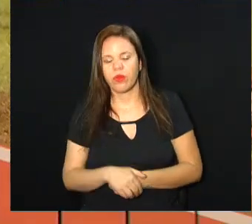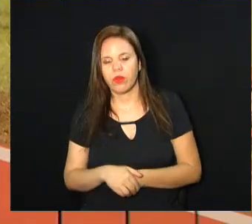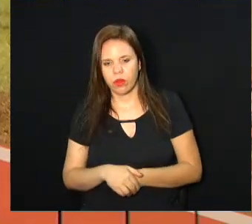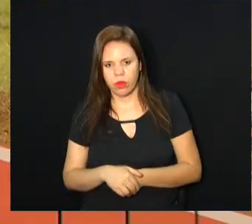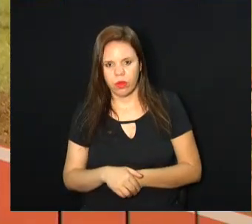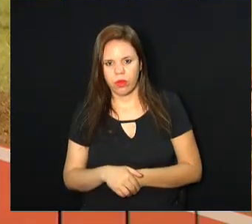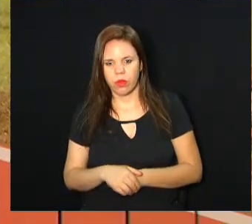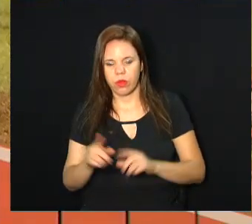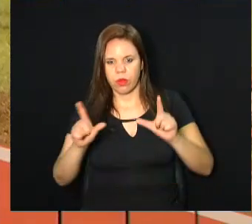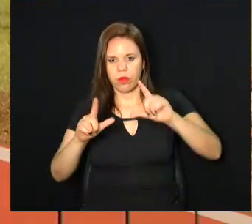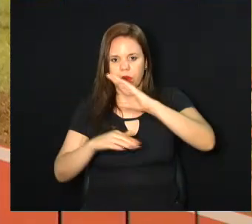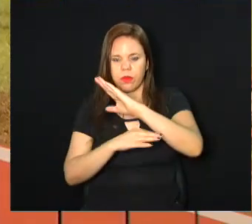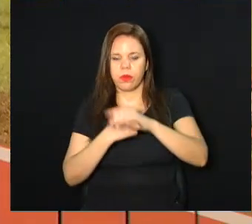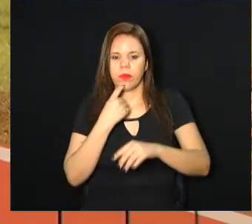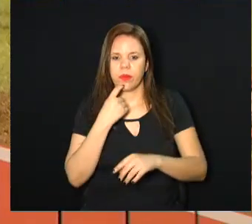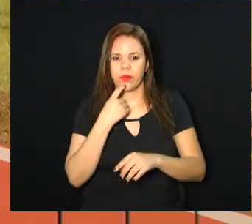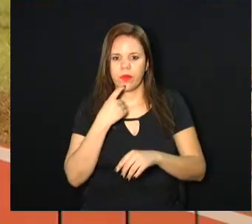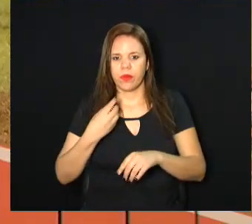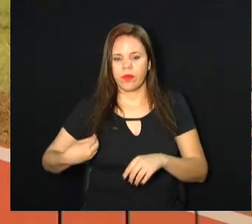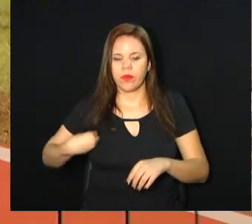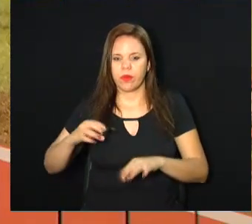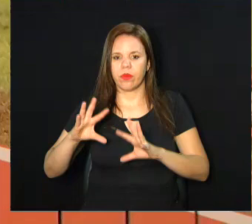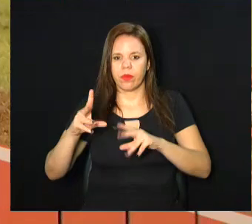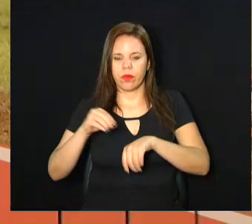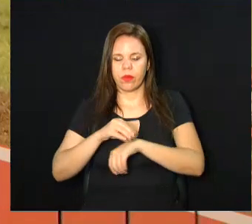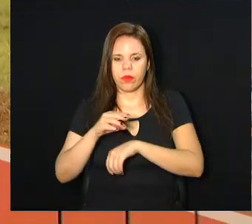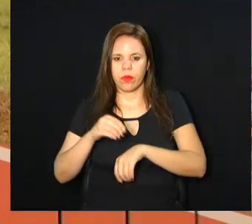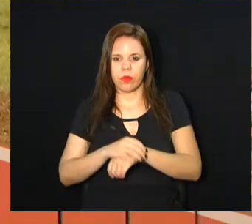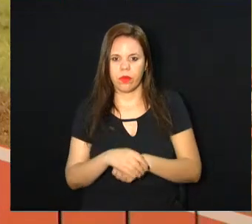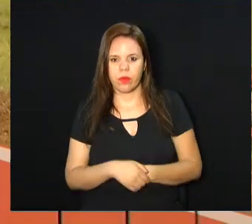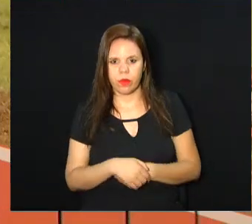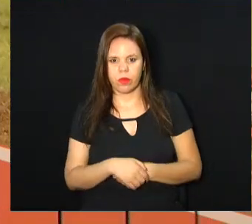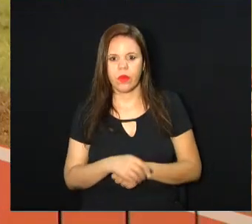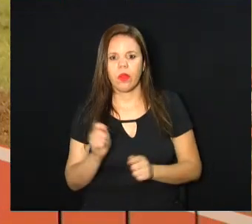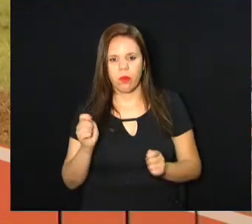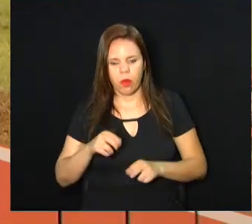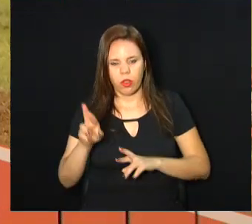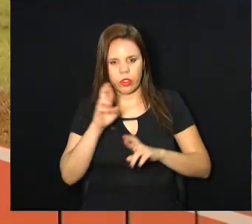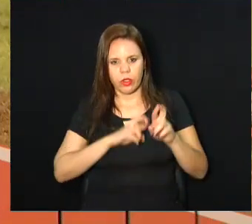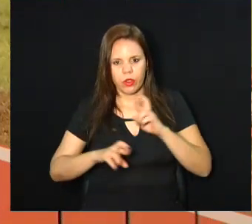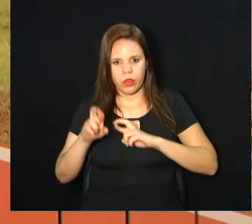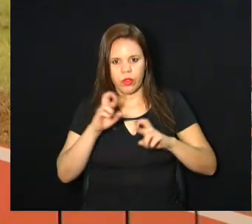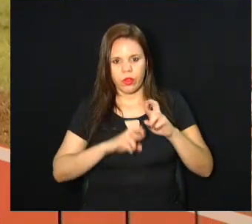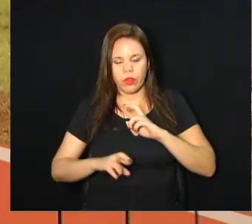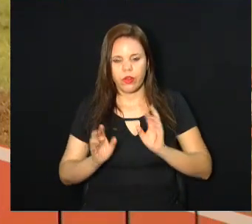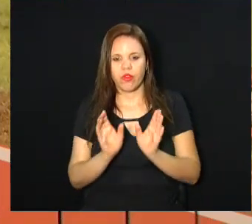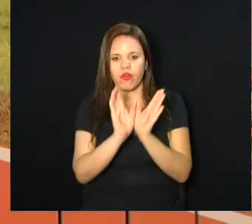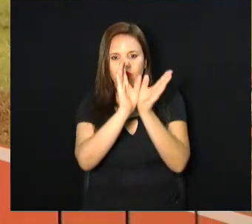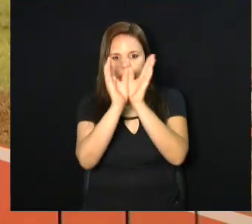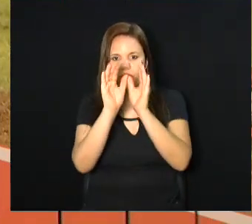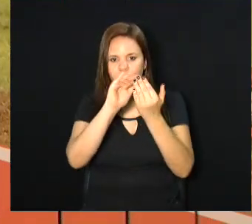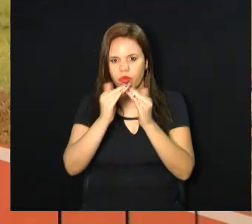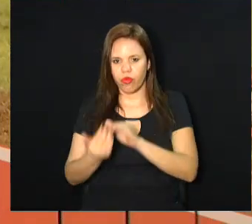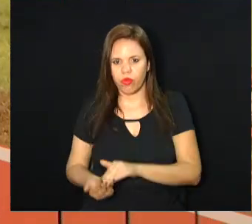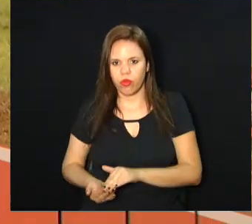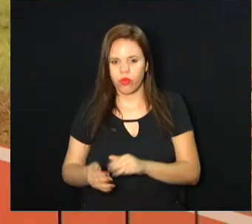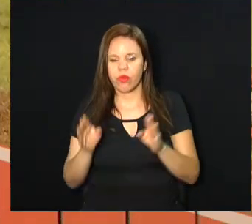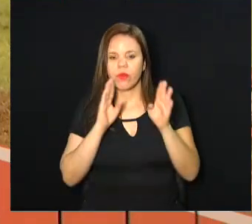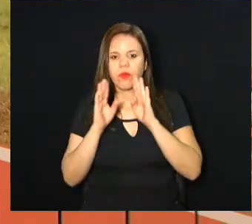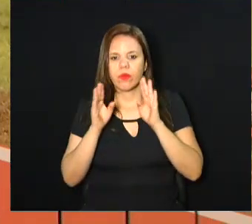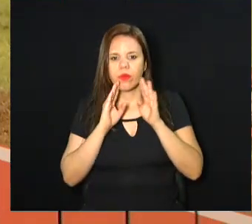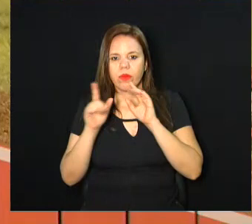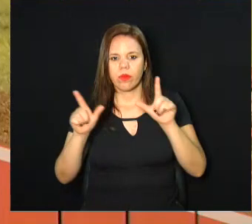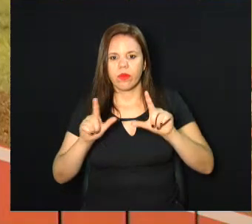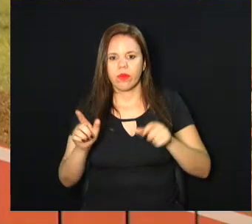A TV Câmara Campinas transmitiu tudo ao vivo e você pode rever a final da Taça das Favelas no Facebook